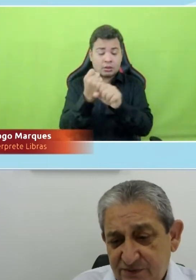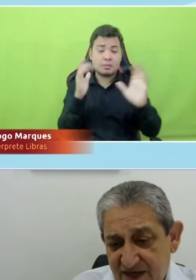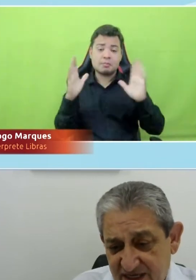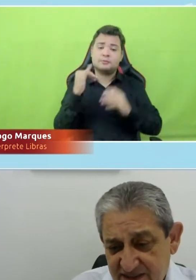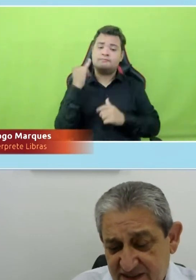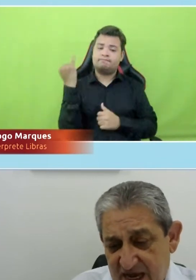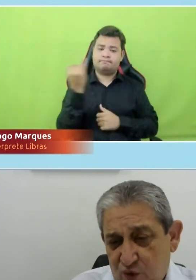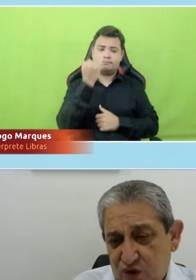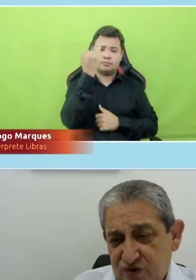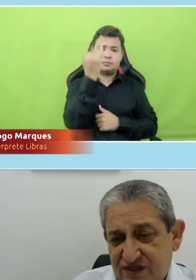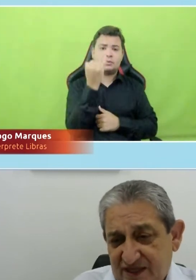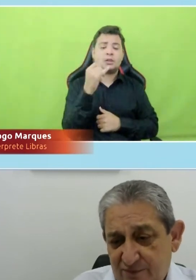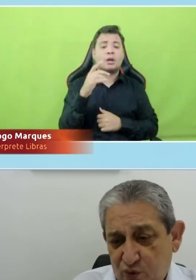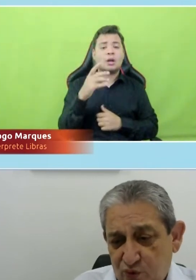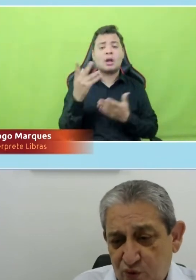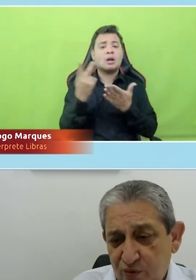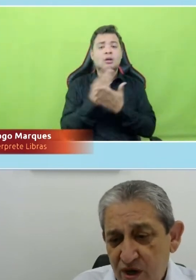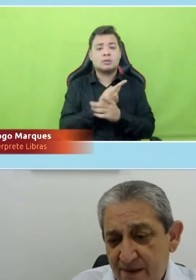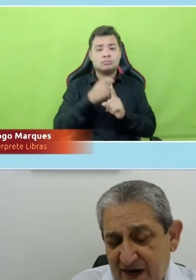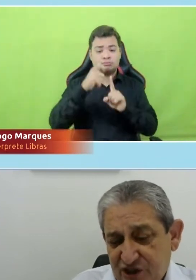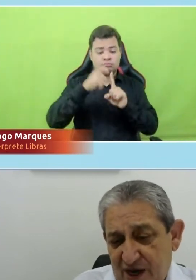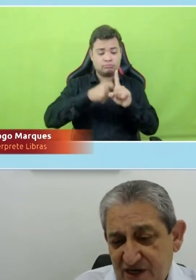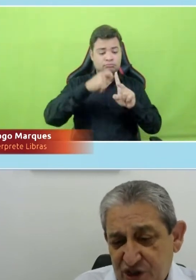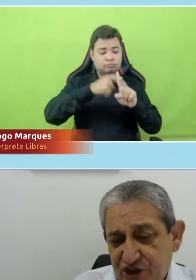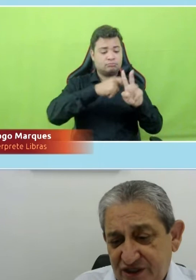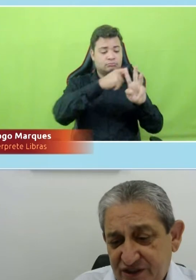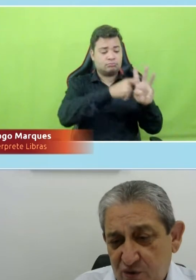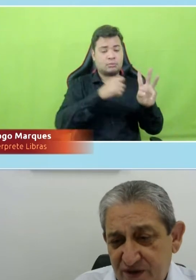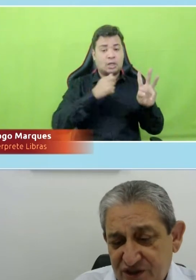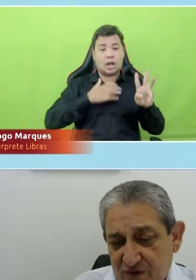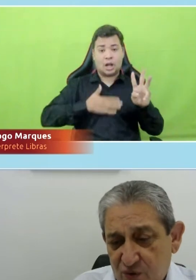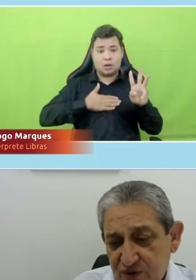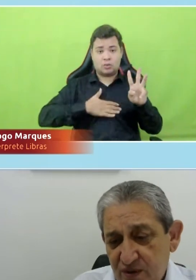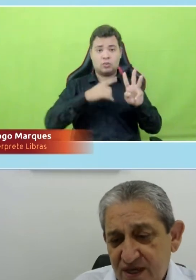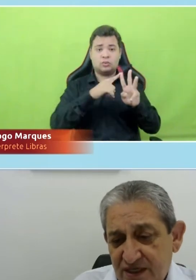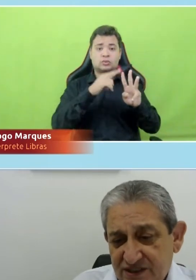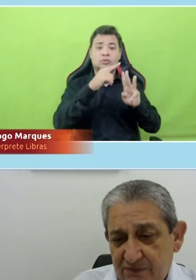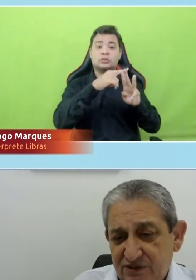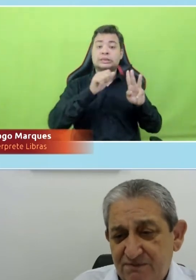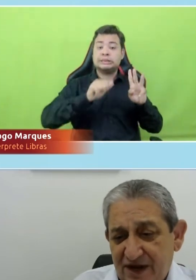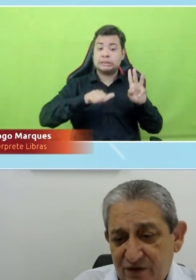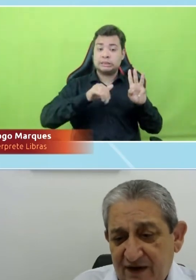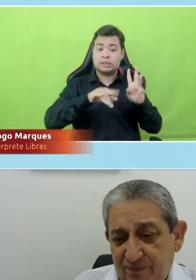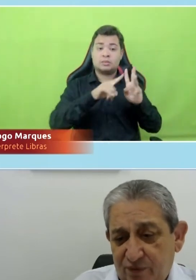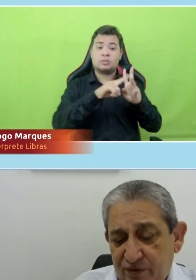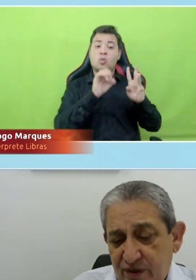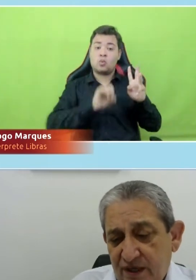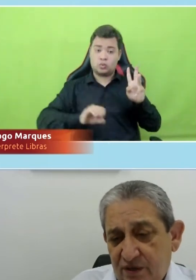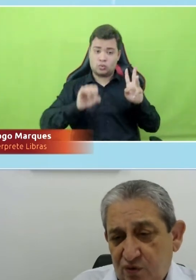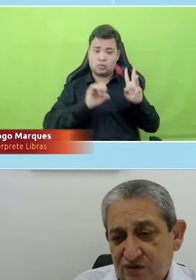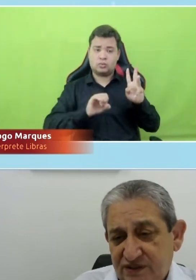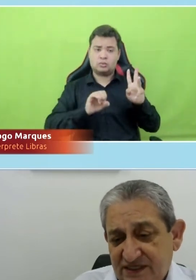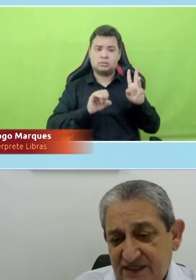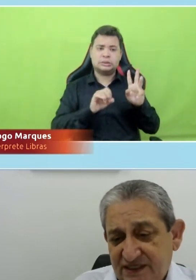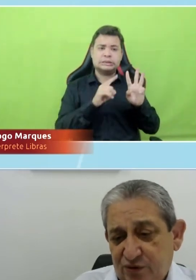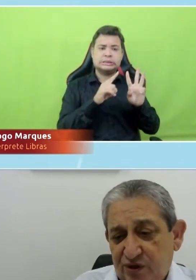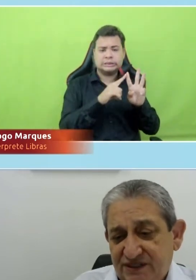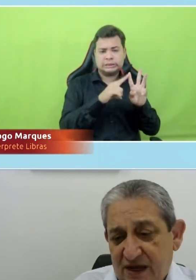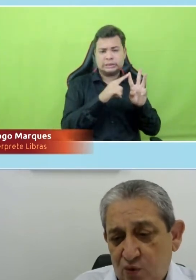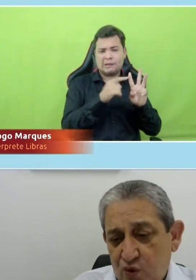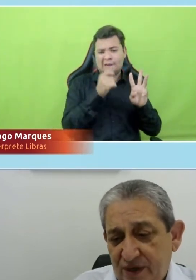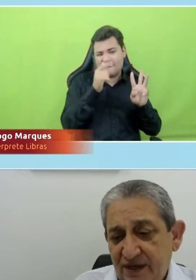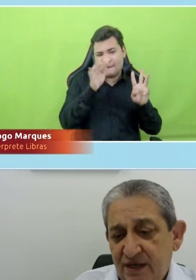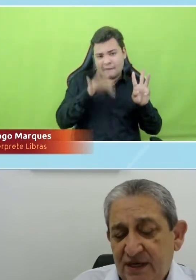três meses, né? Agosto, setembro e outubro, praticamente a gente já encerrou o mês de agosto, estamos em pleno vapor, nossos recenseadores